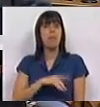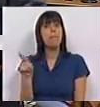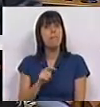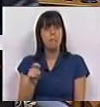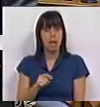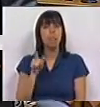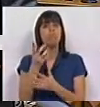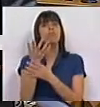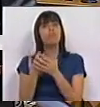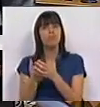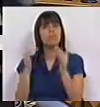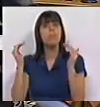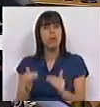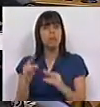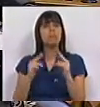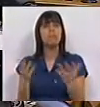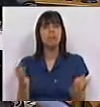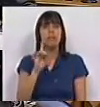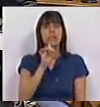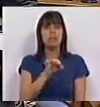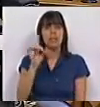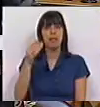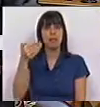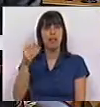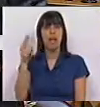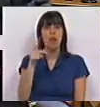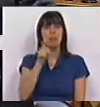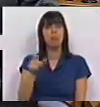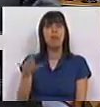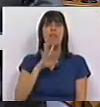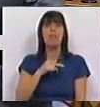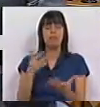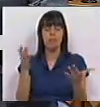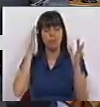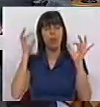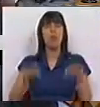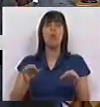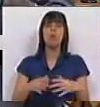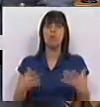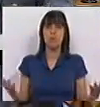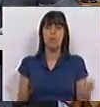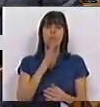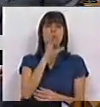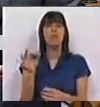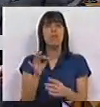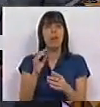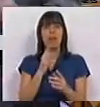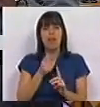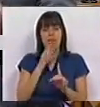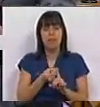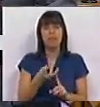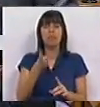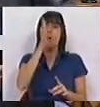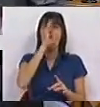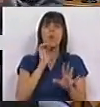mensal, verá a sua coleta descer 667 euros por filho. Conclusão para uma família numerosa. Para